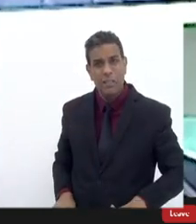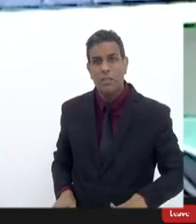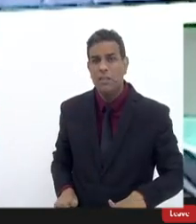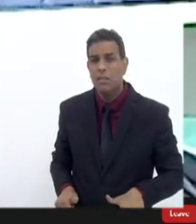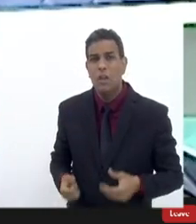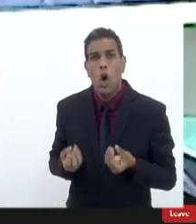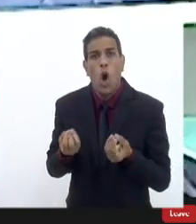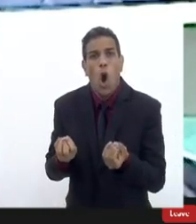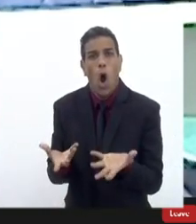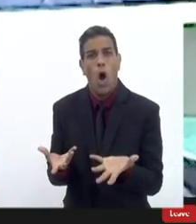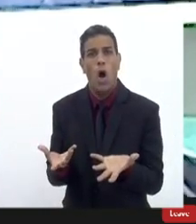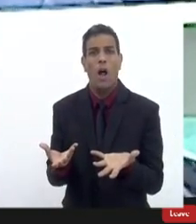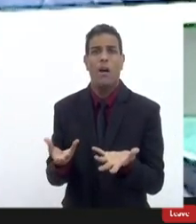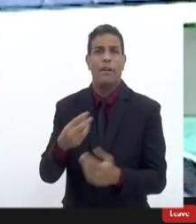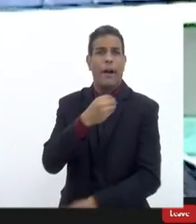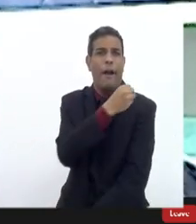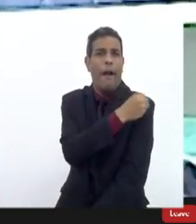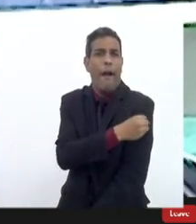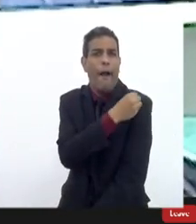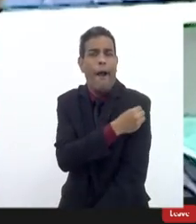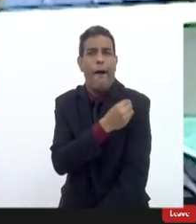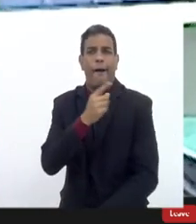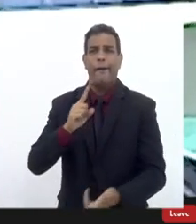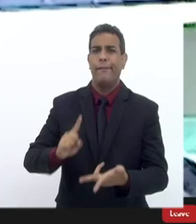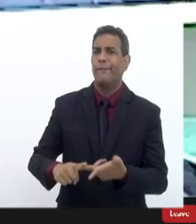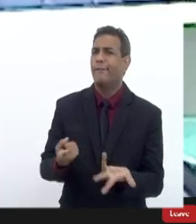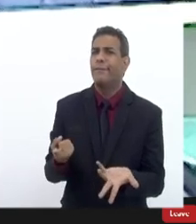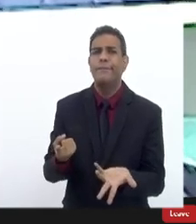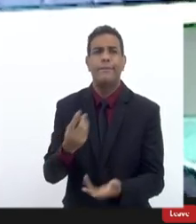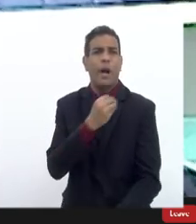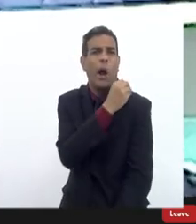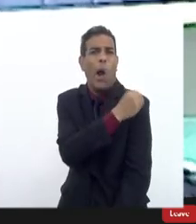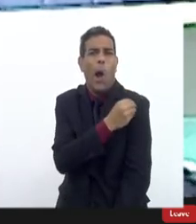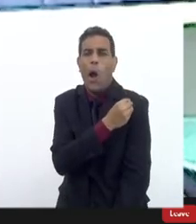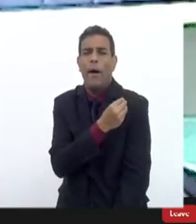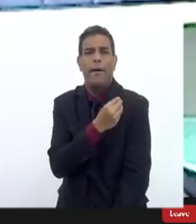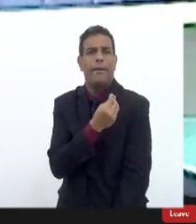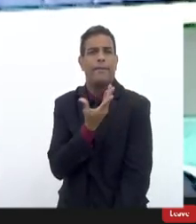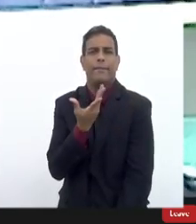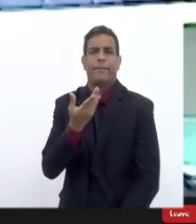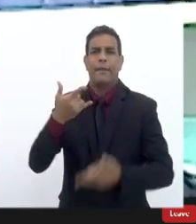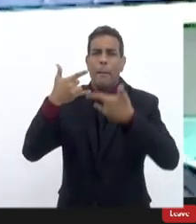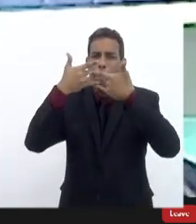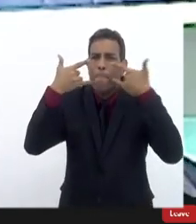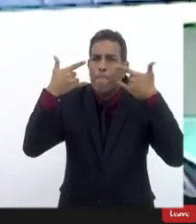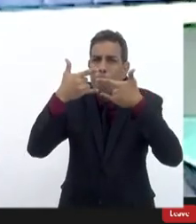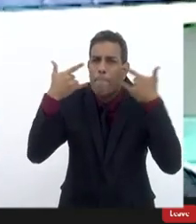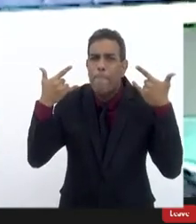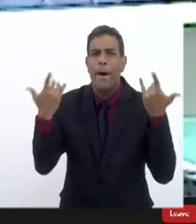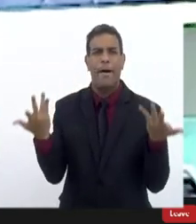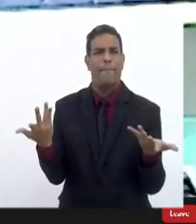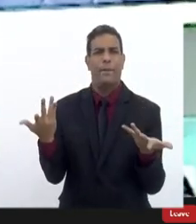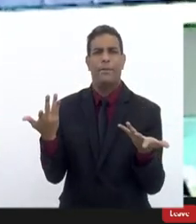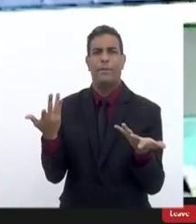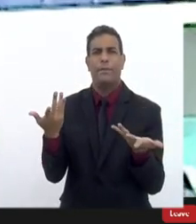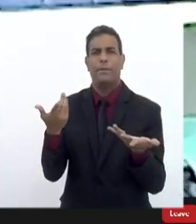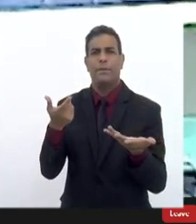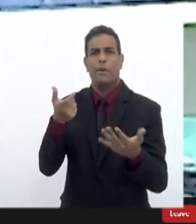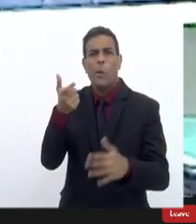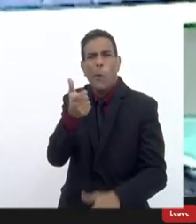pandemia, álcool gel, álcool líquido 70, totem, máscara,